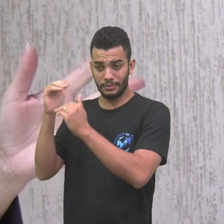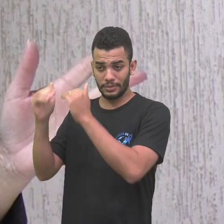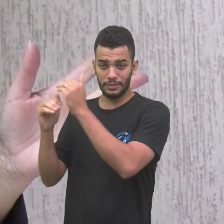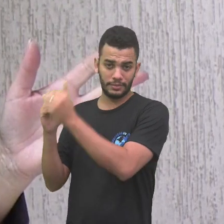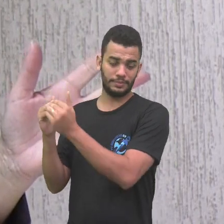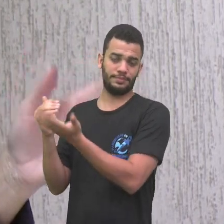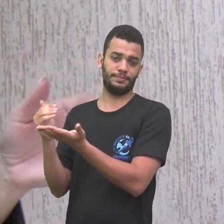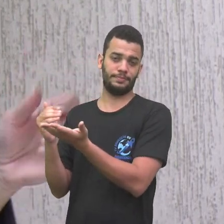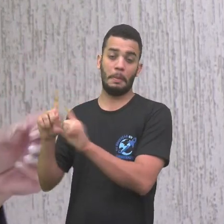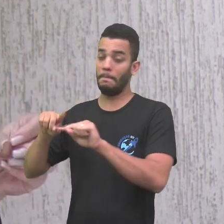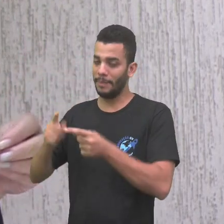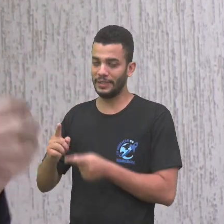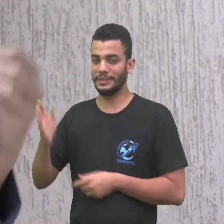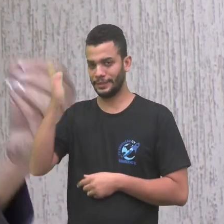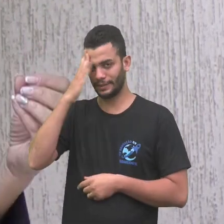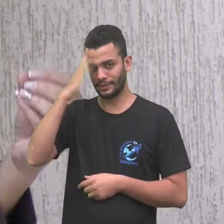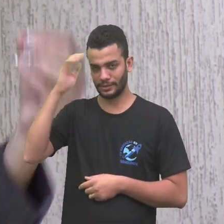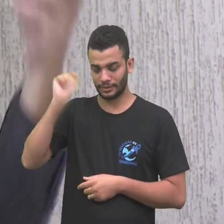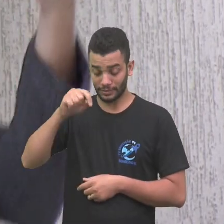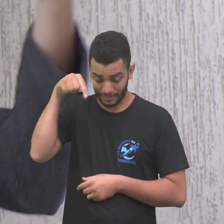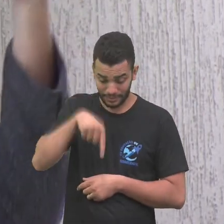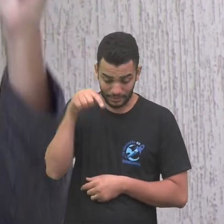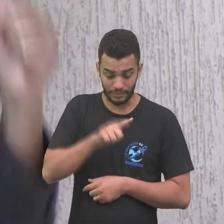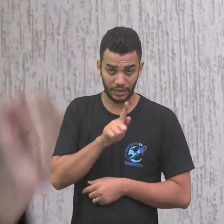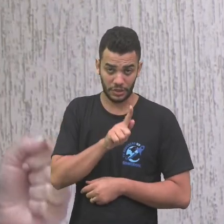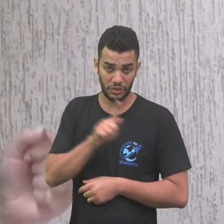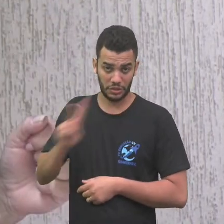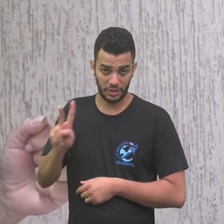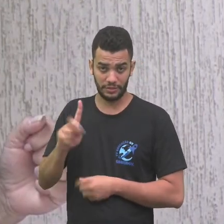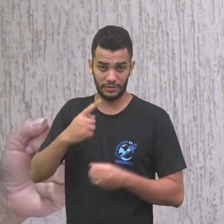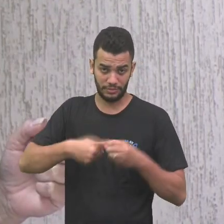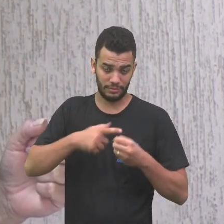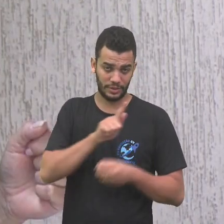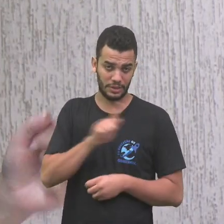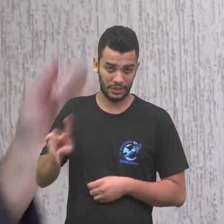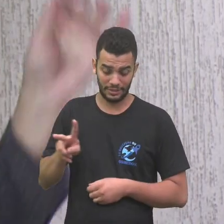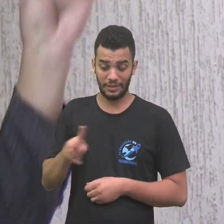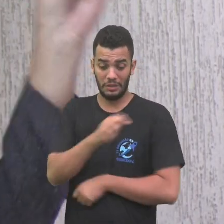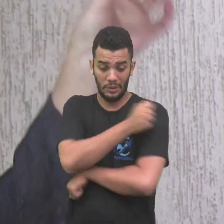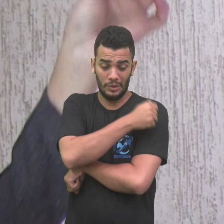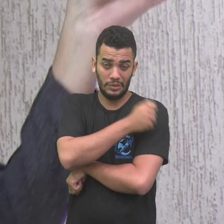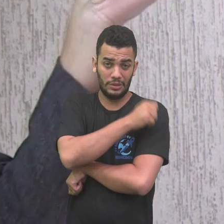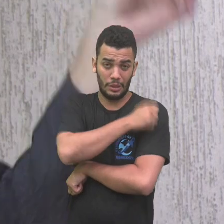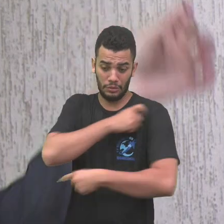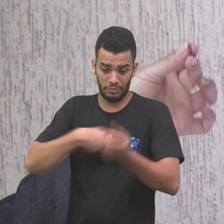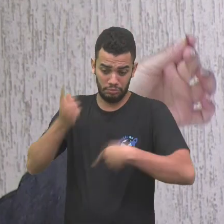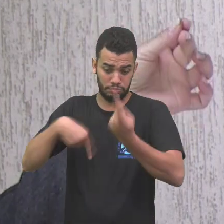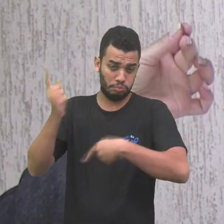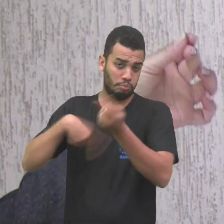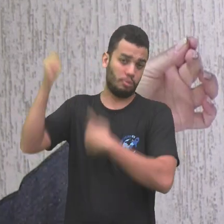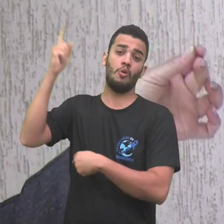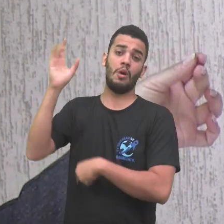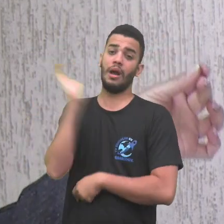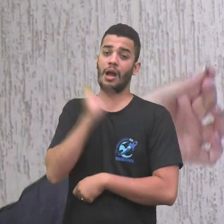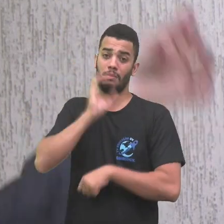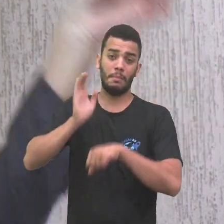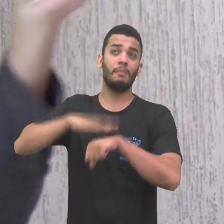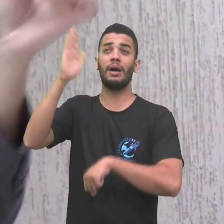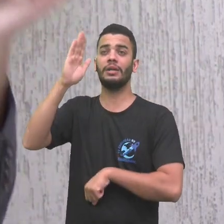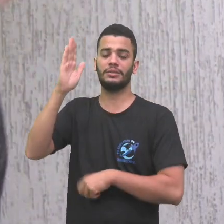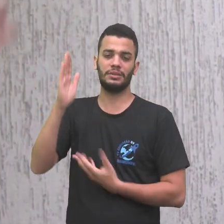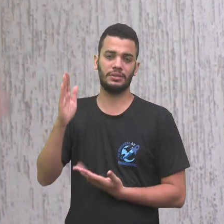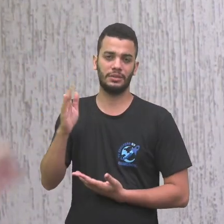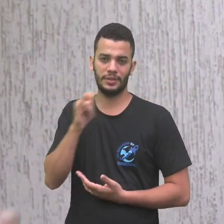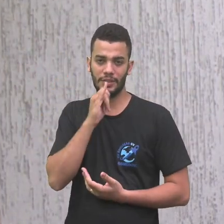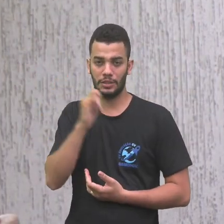nem perto. Os alunos de vocês são exemplos. A Juliana me contou esses tempos de uma criança que saiu de uma escola pública na educação infantil e